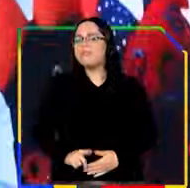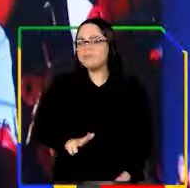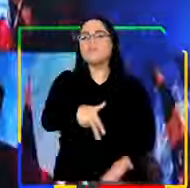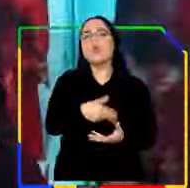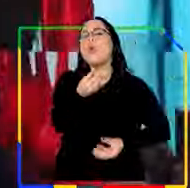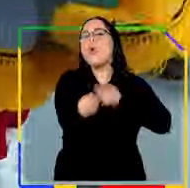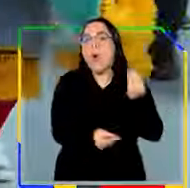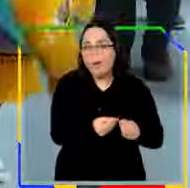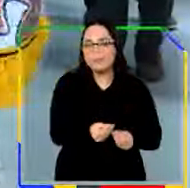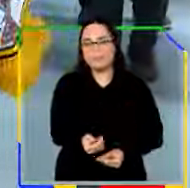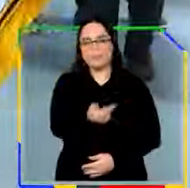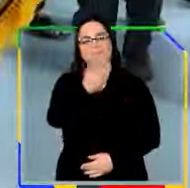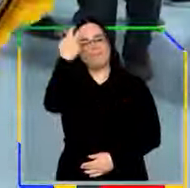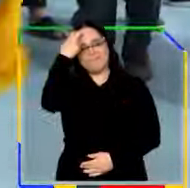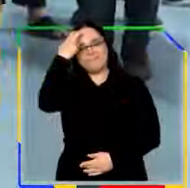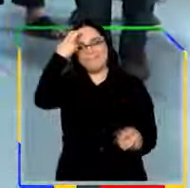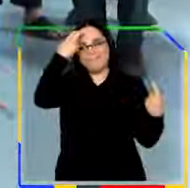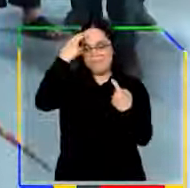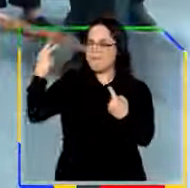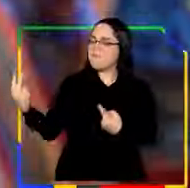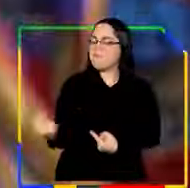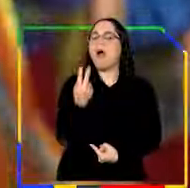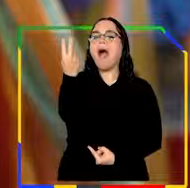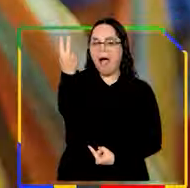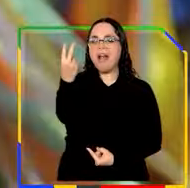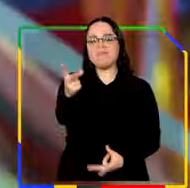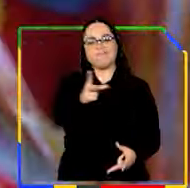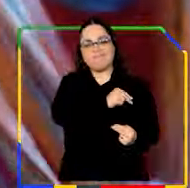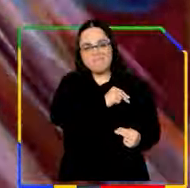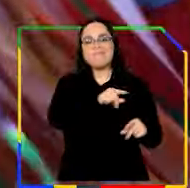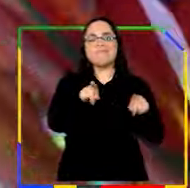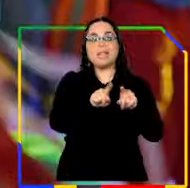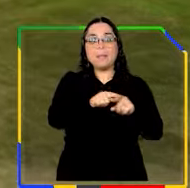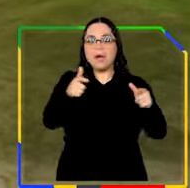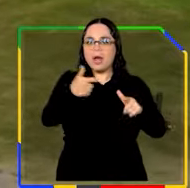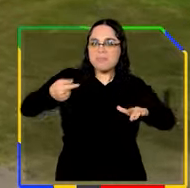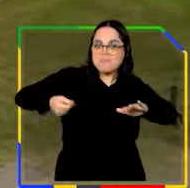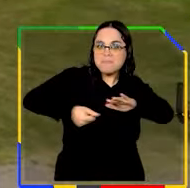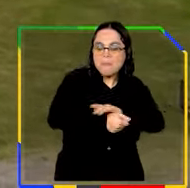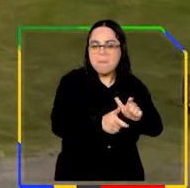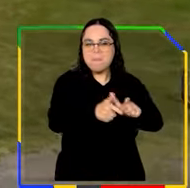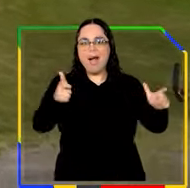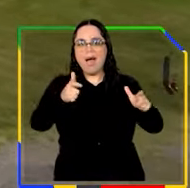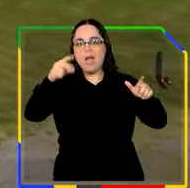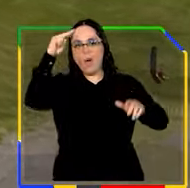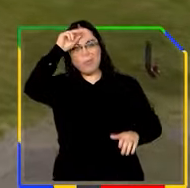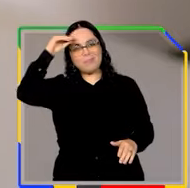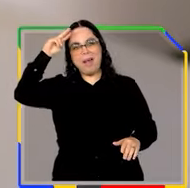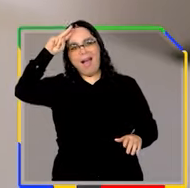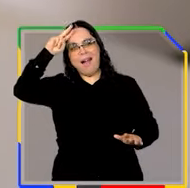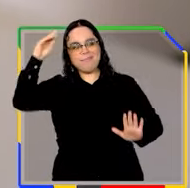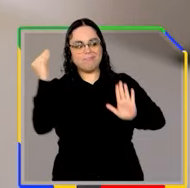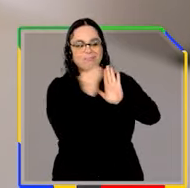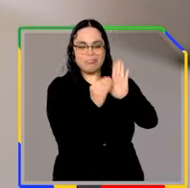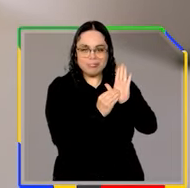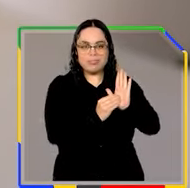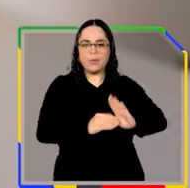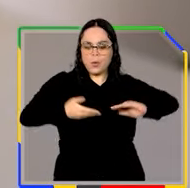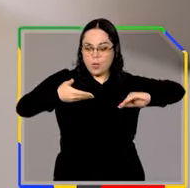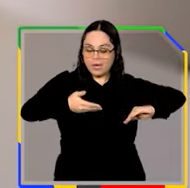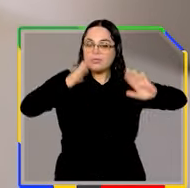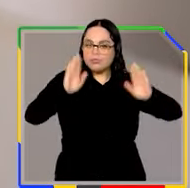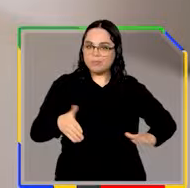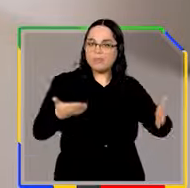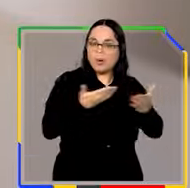governo, a cultura voltou a ter o reconhecimento que merece e está recebendo o maior investimento da história. O Congresso Nacional